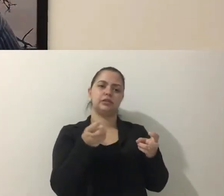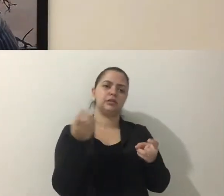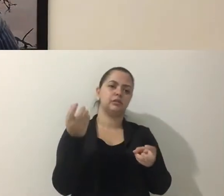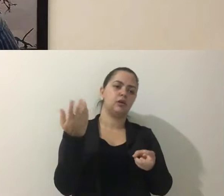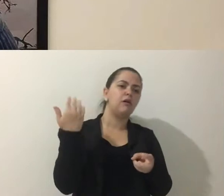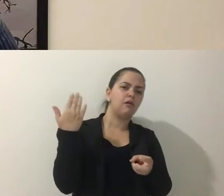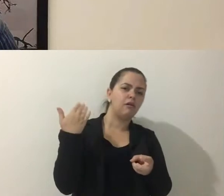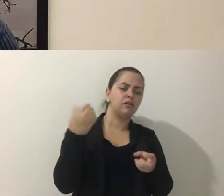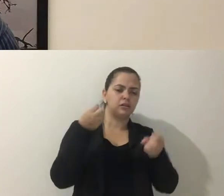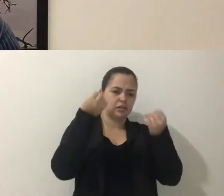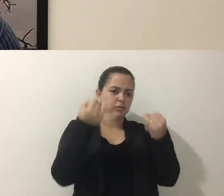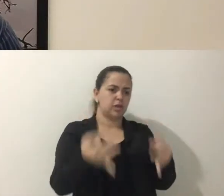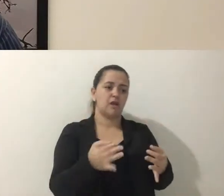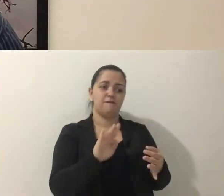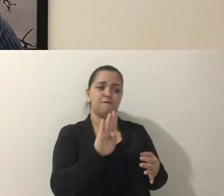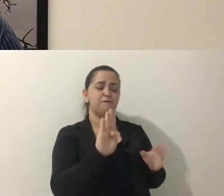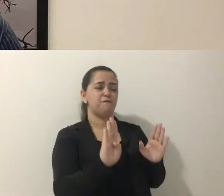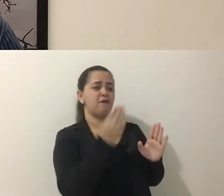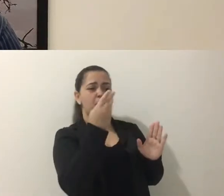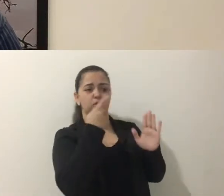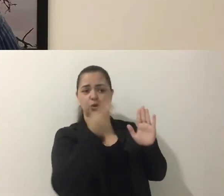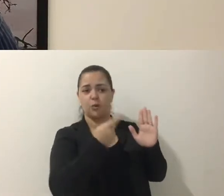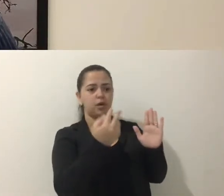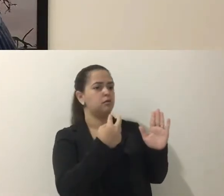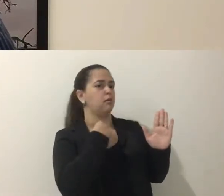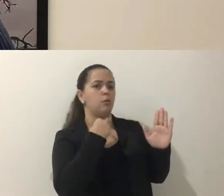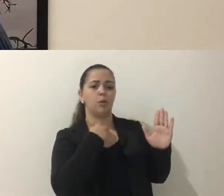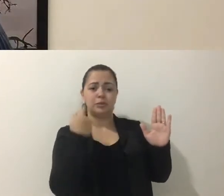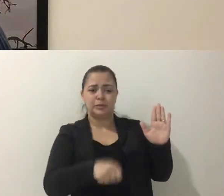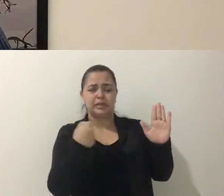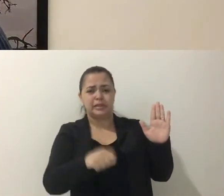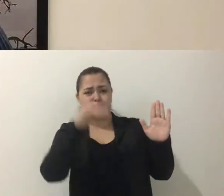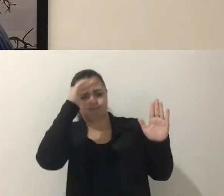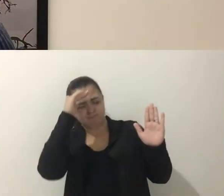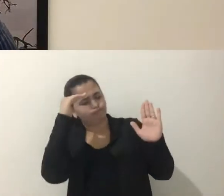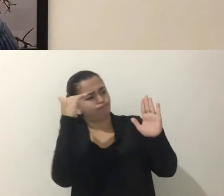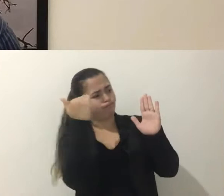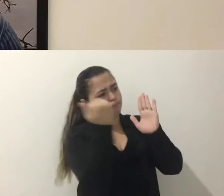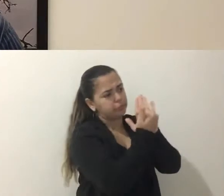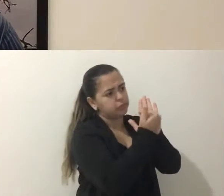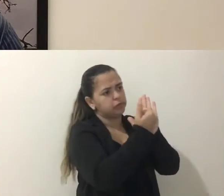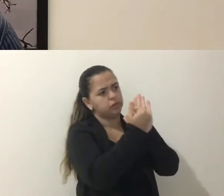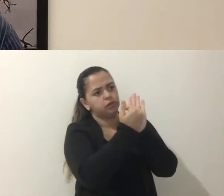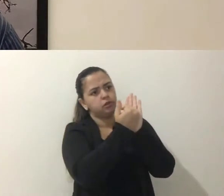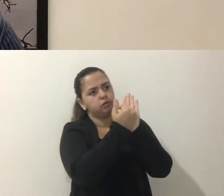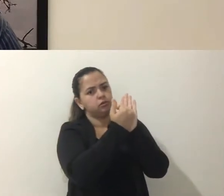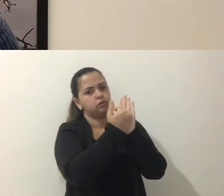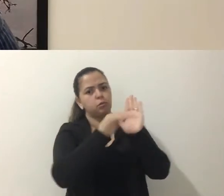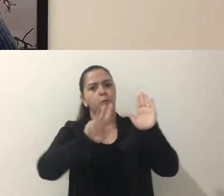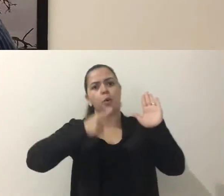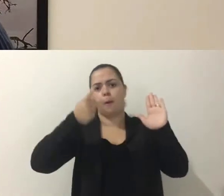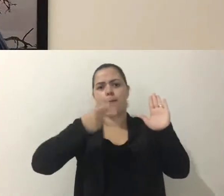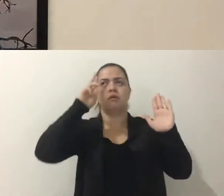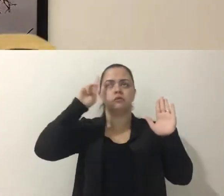antigos: não faça juramento falso, mas cumpra rigorosamente para com o Senhor o que você